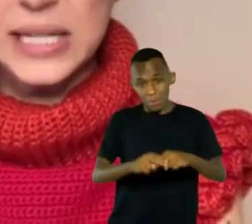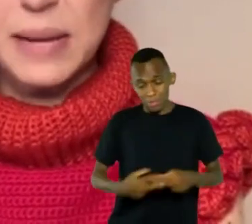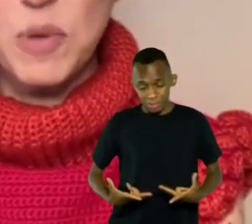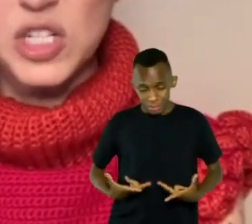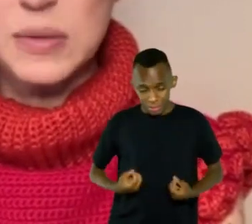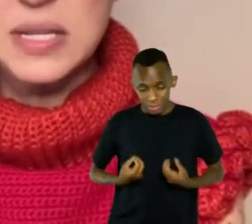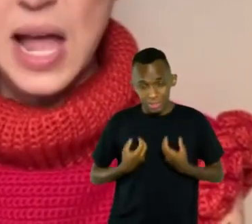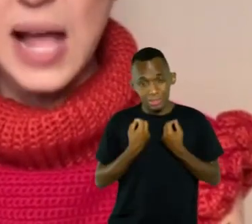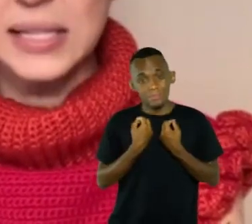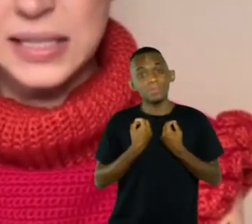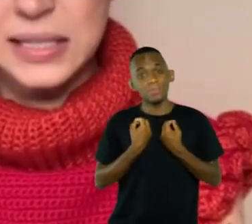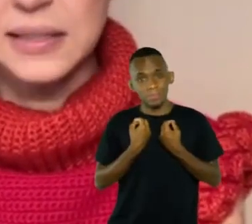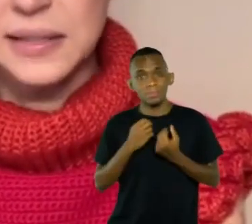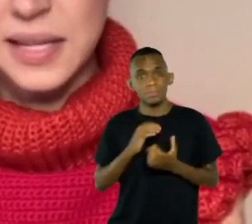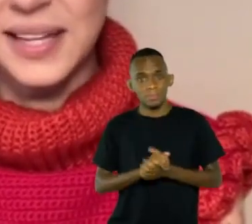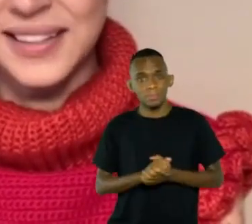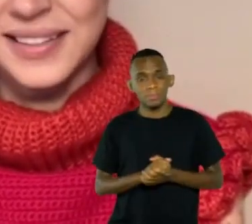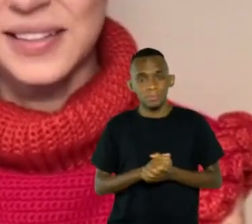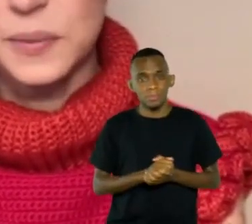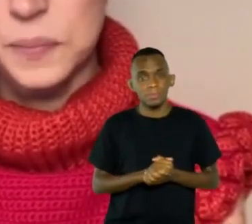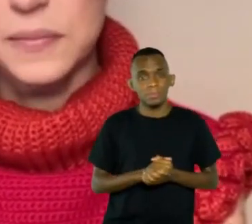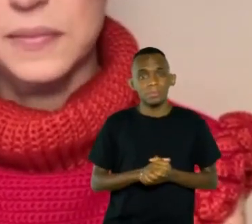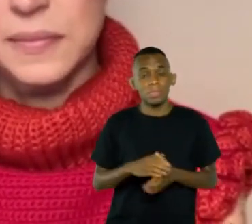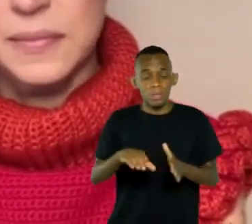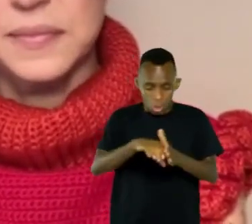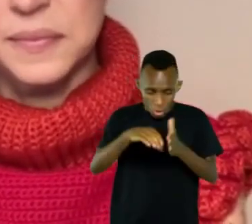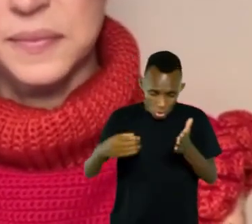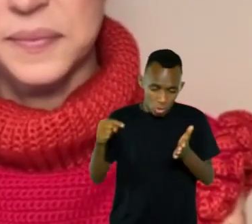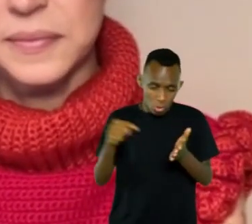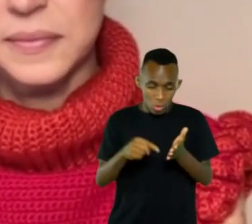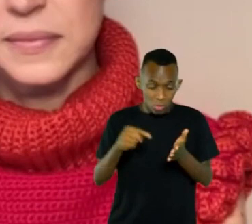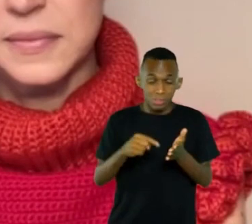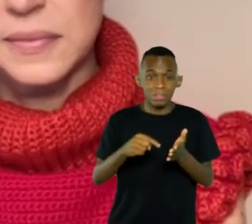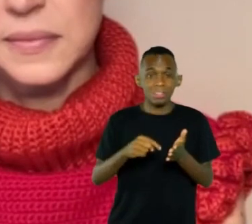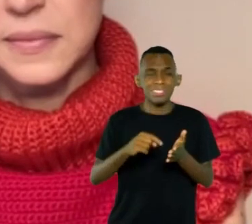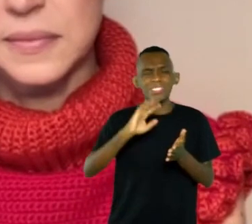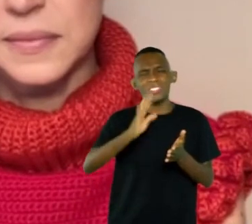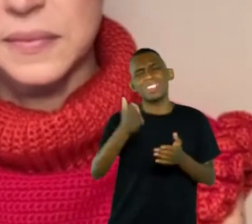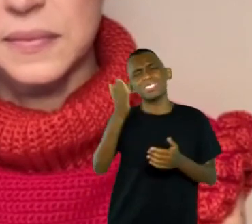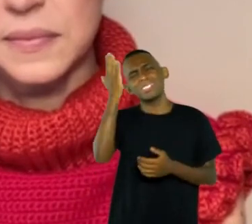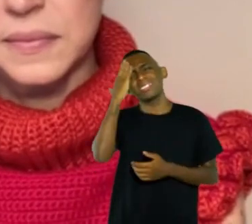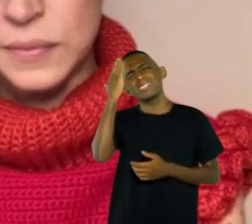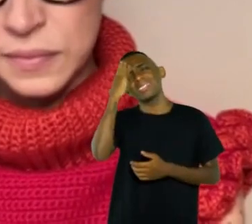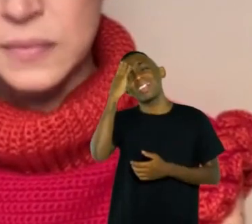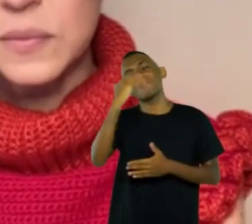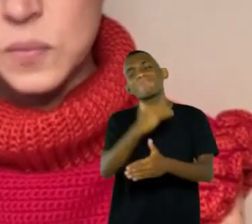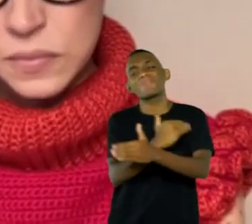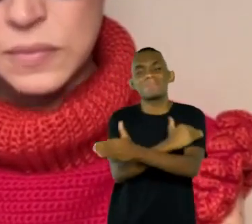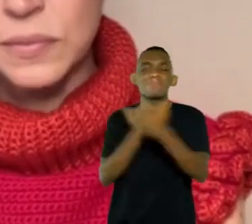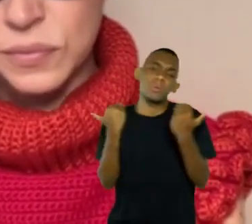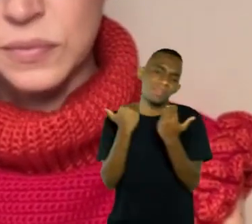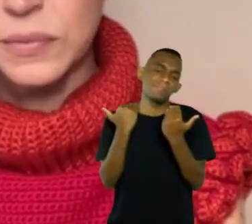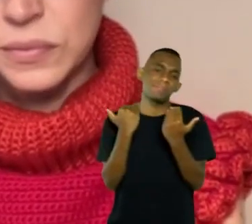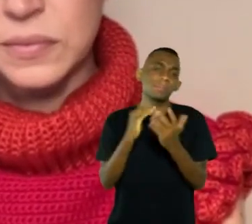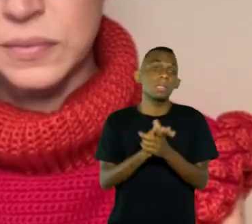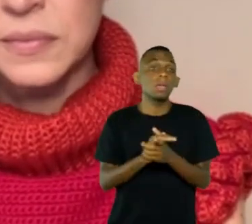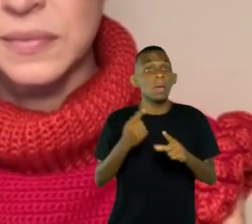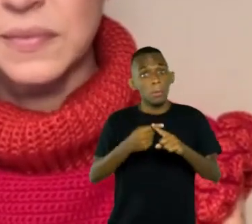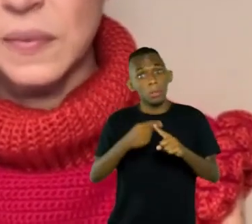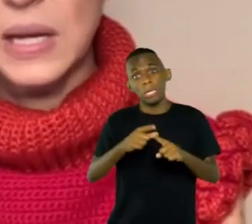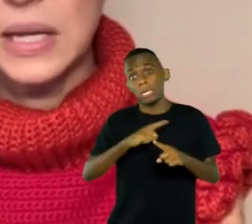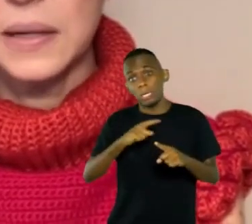A crônica Quero da que você morte anunciada, né? a crônica da morte anunciada. E eu quero te pedir para falar um pouco disso, porque tantas pessoas também passam por isso,